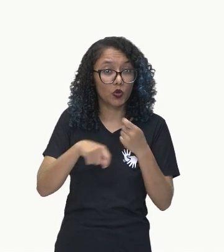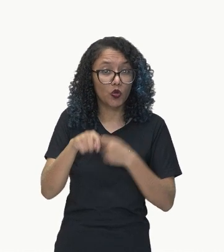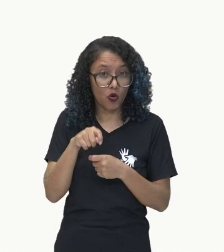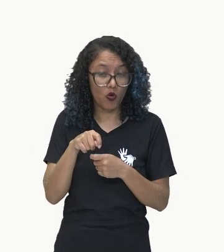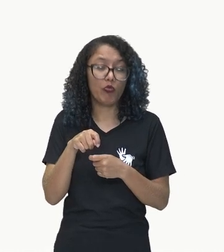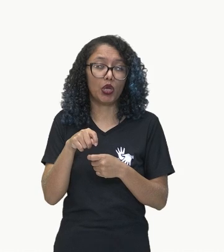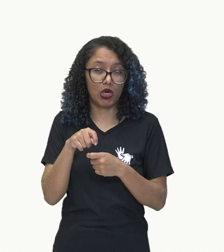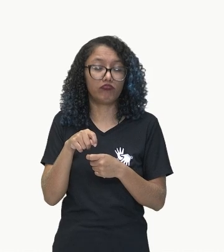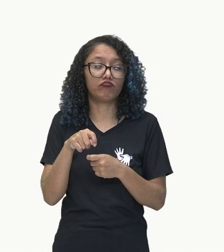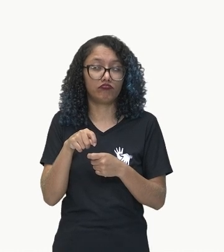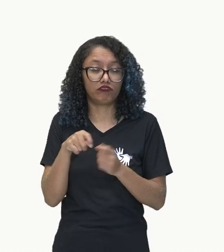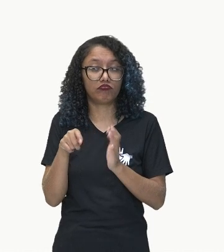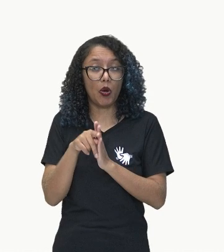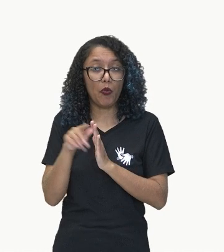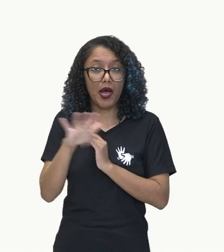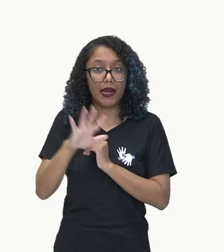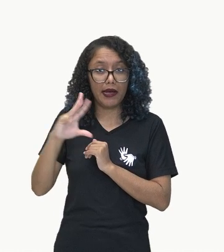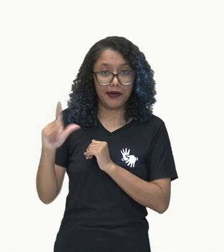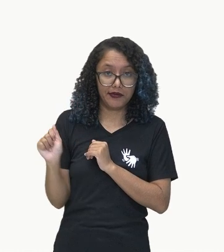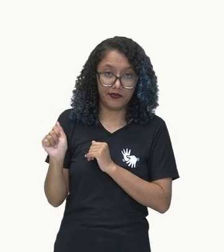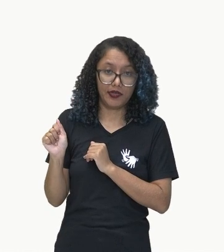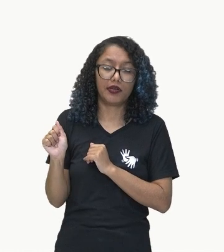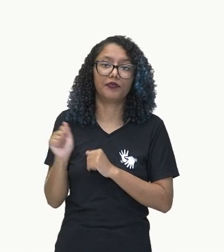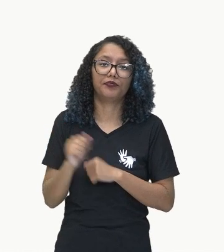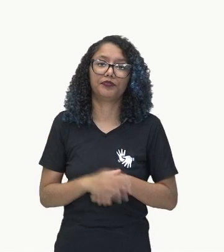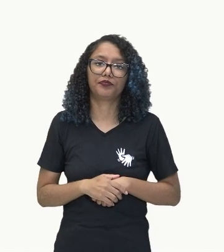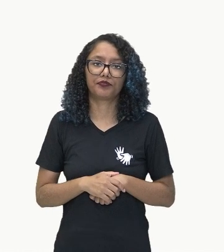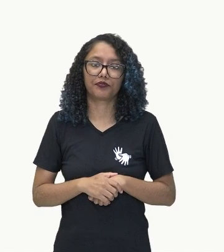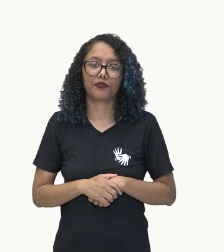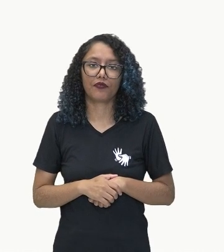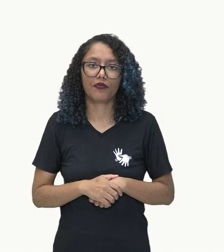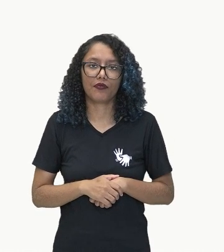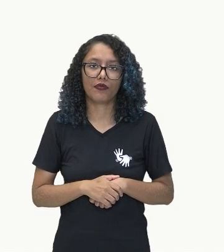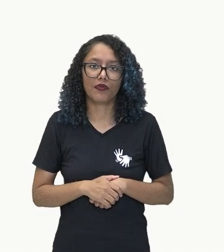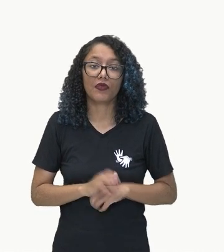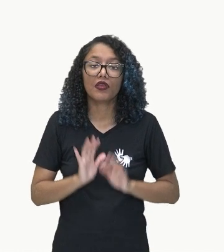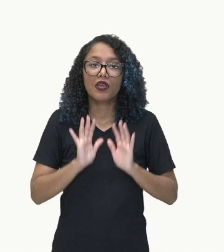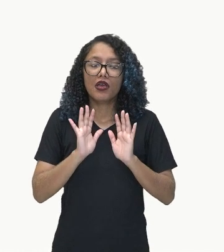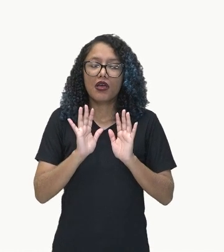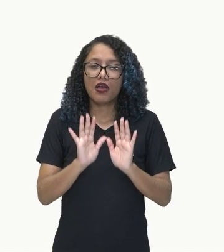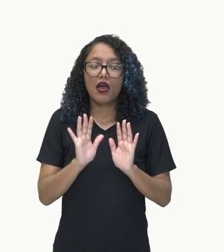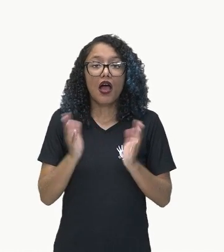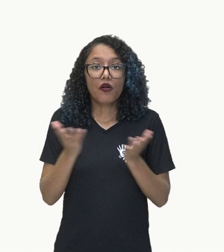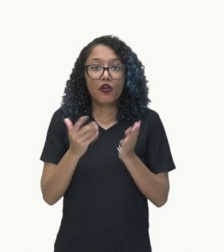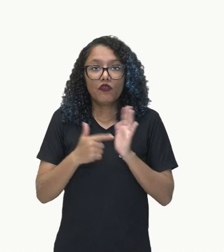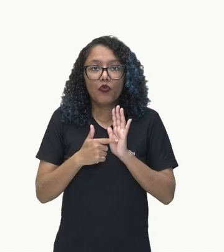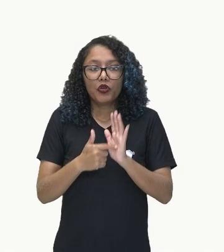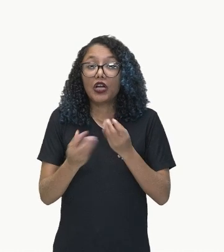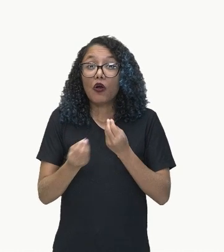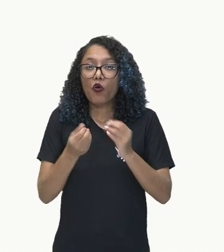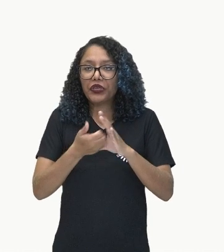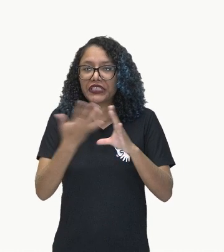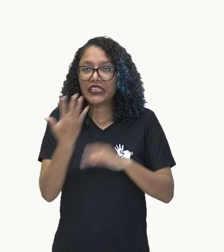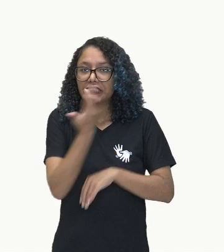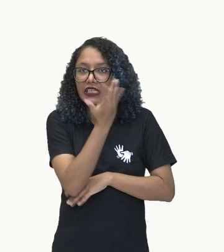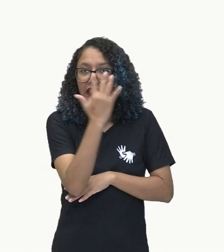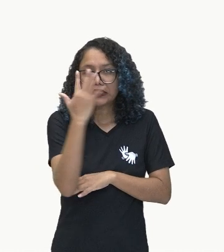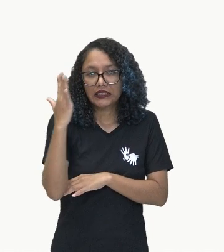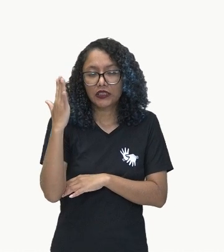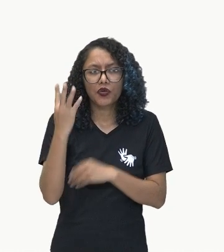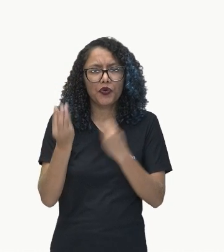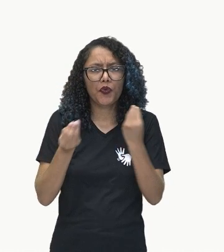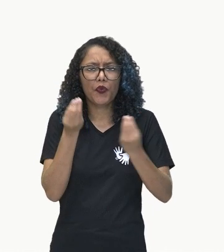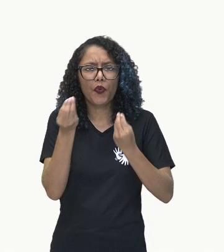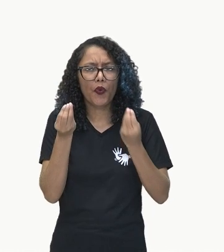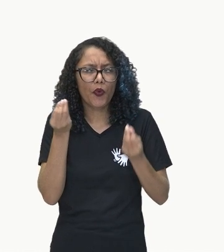continente africano. Agora, nós iremos estudar, né, aspectos naturais, fisiográficos, como é que